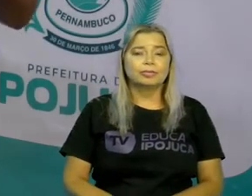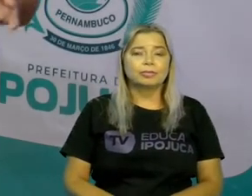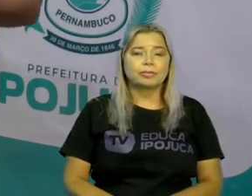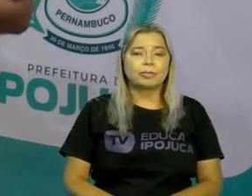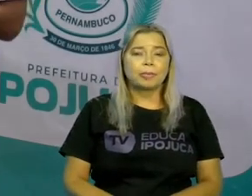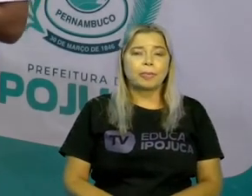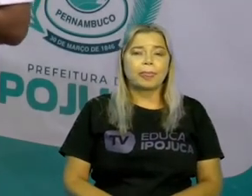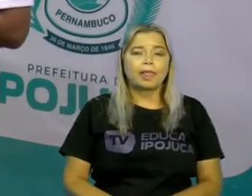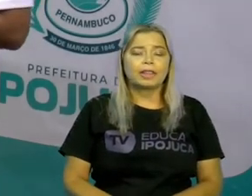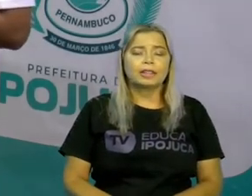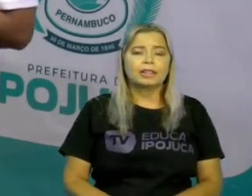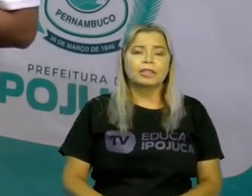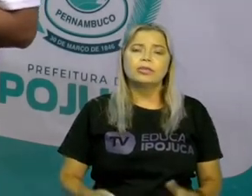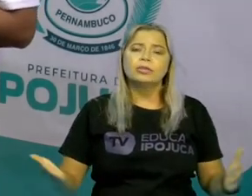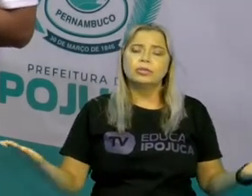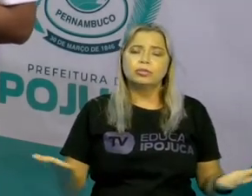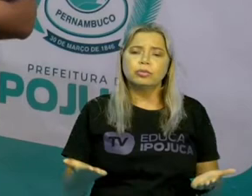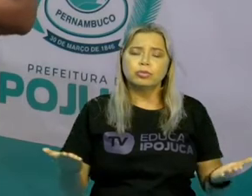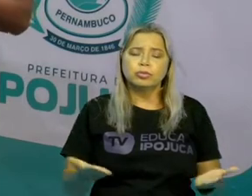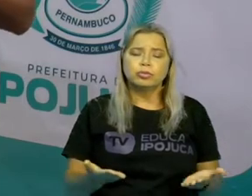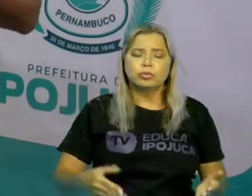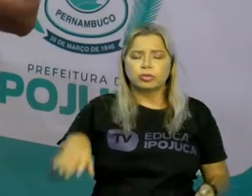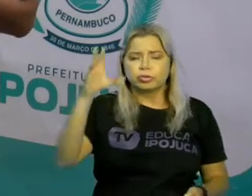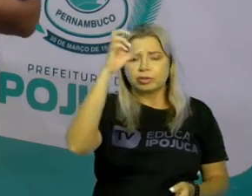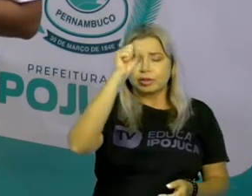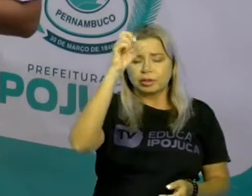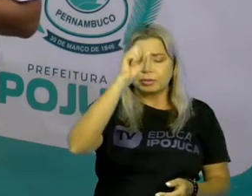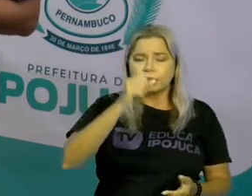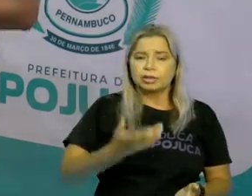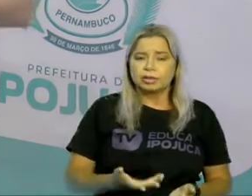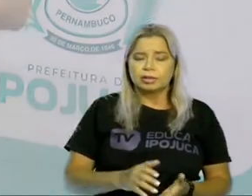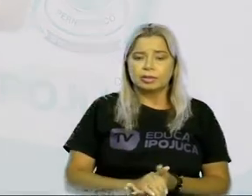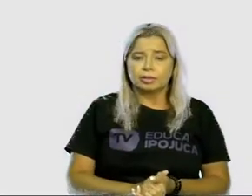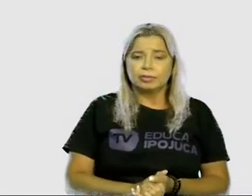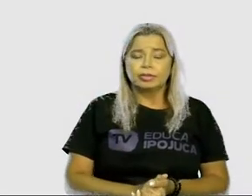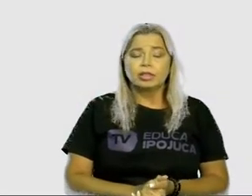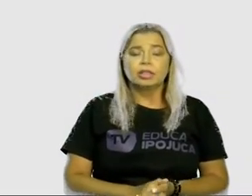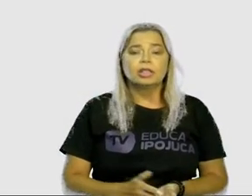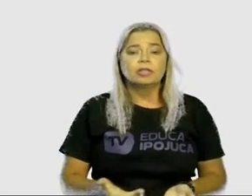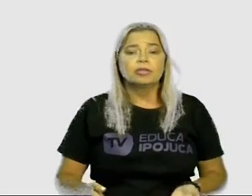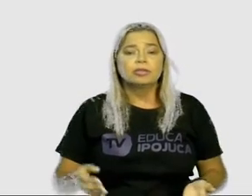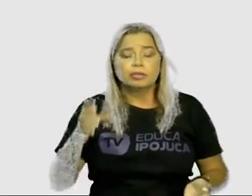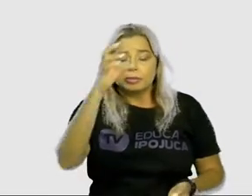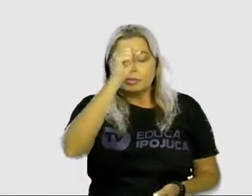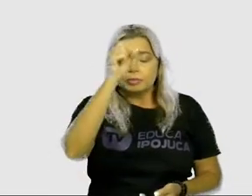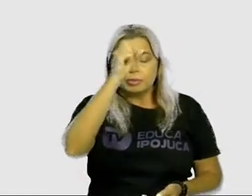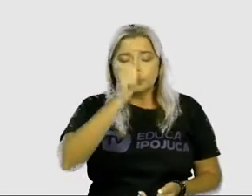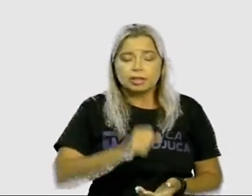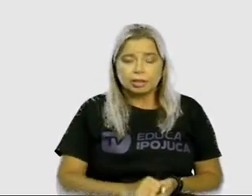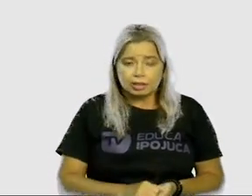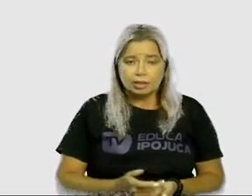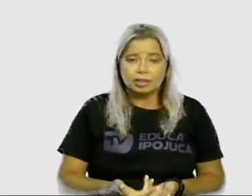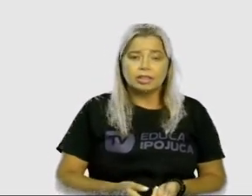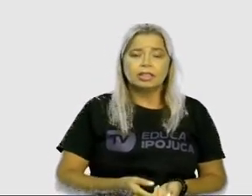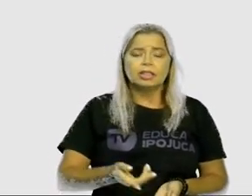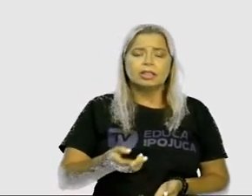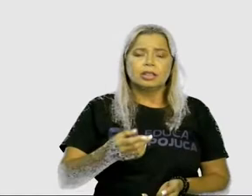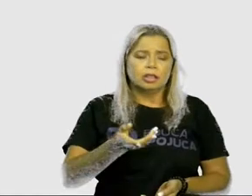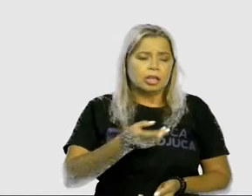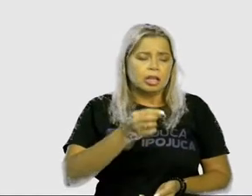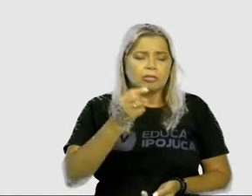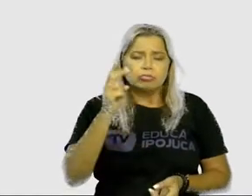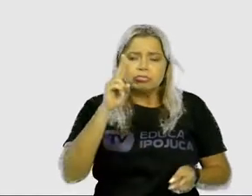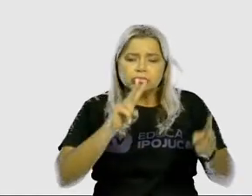Nós queremos trabalhar nessa aula identificar características do sistema de numeração decimal